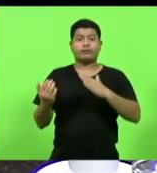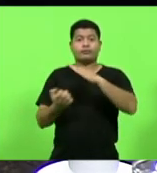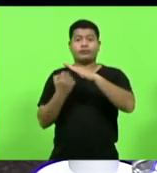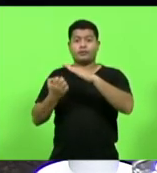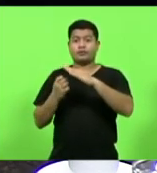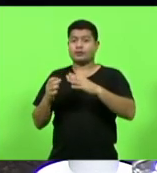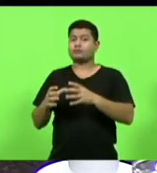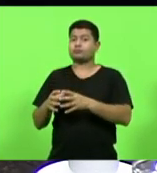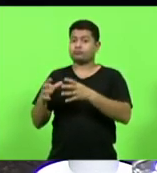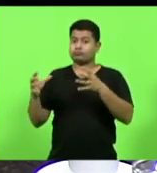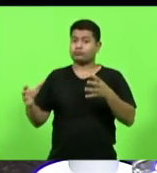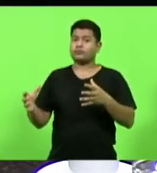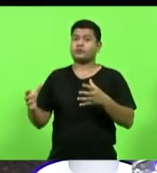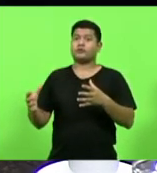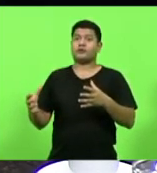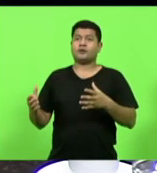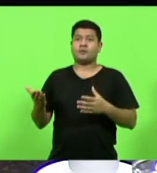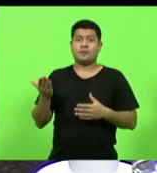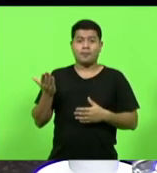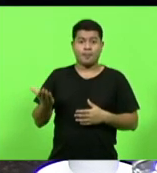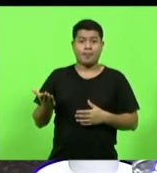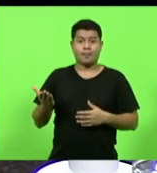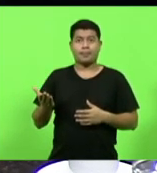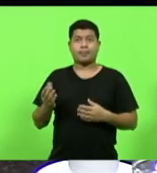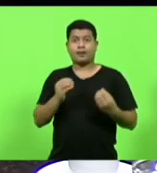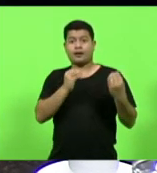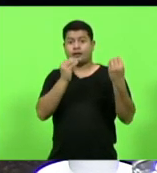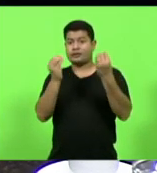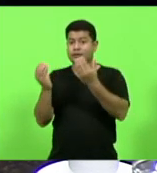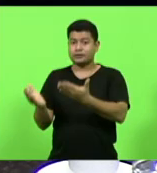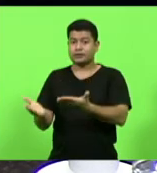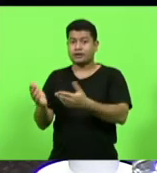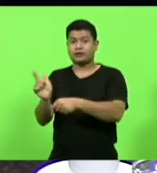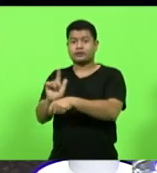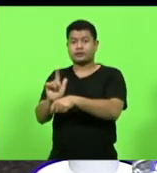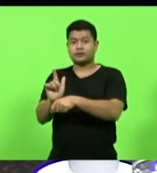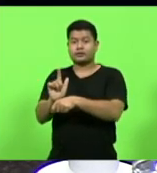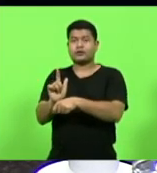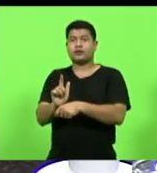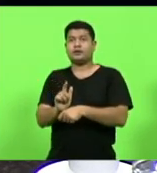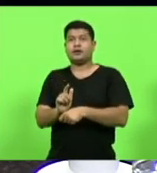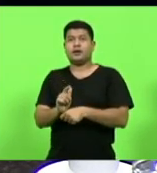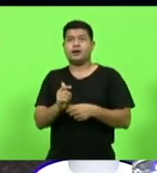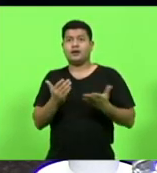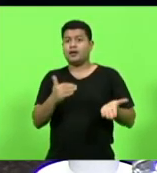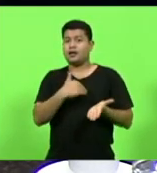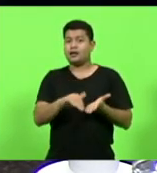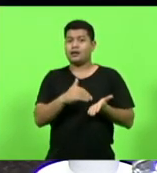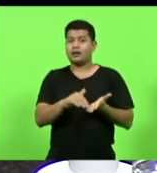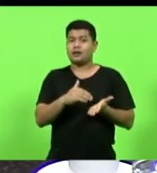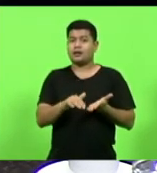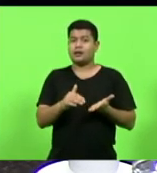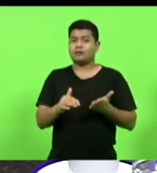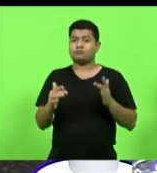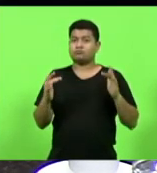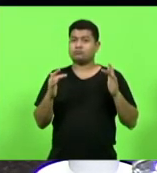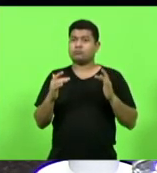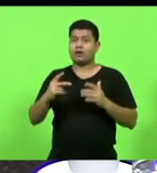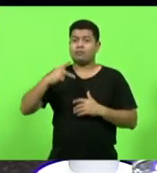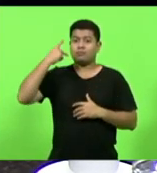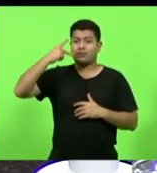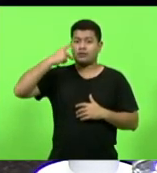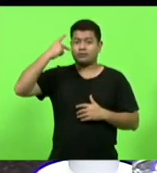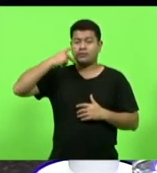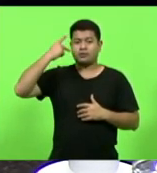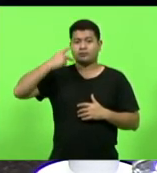envergadura, uma estrutura dessa envergadura, está sendo entregue à gestão de alguém que se submete a ser secretário particular, secretário parlamentar,